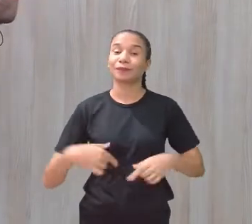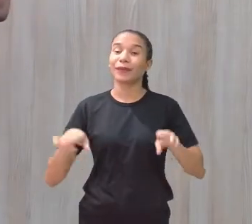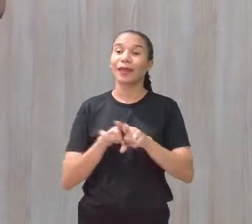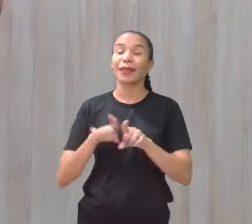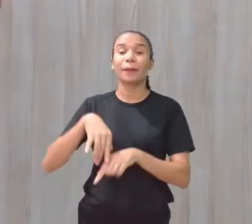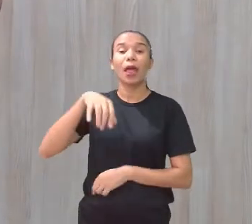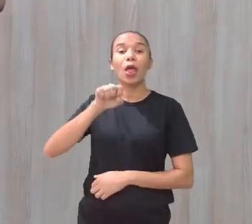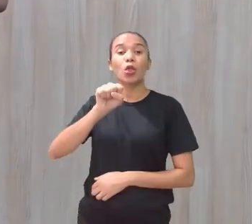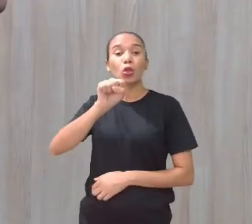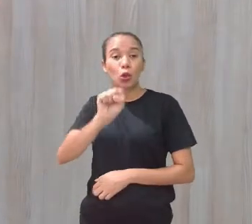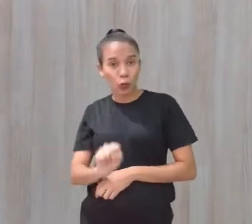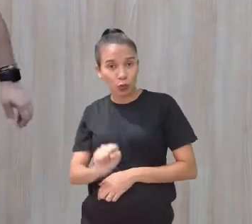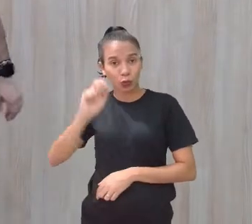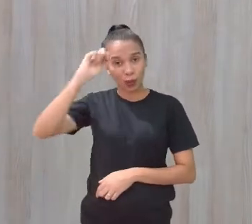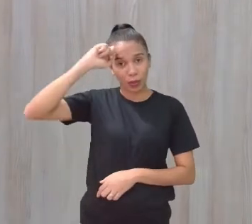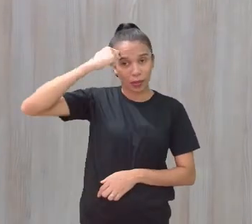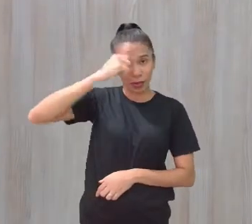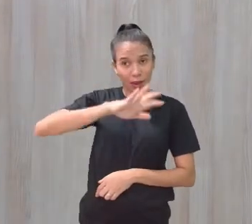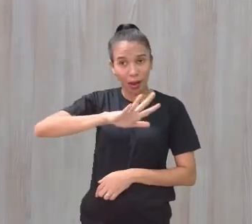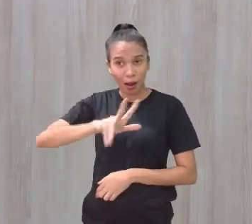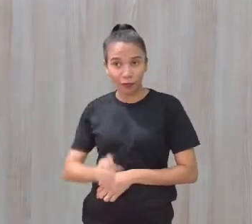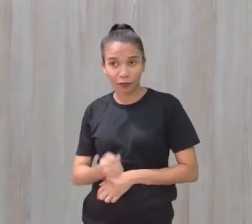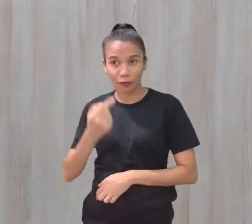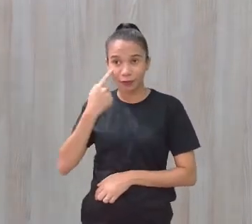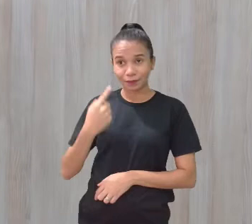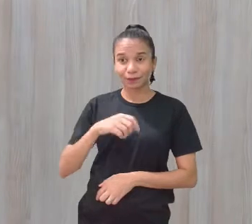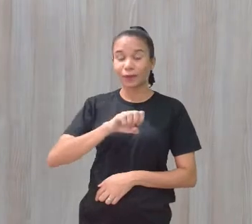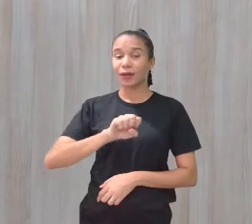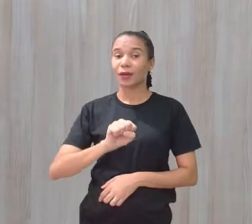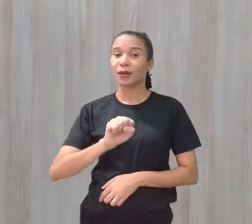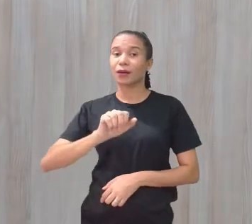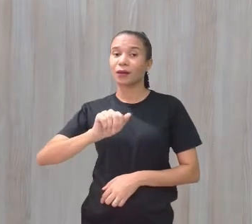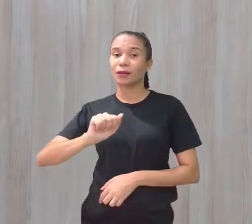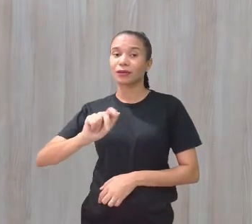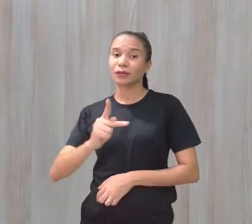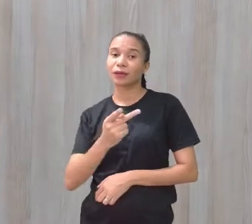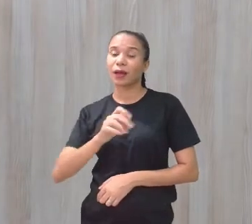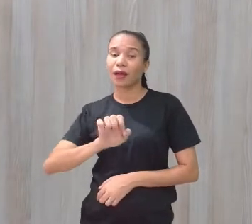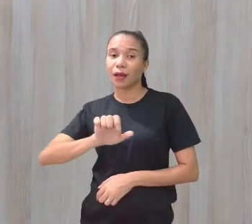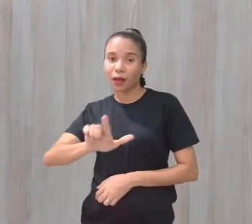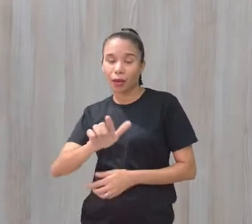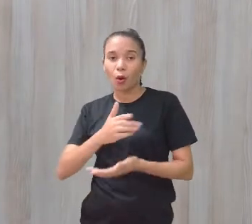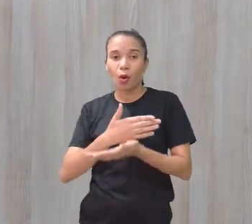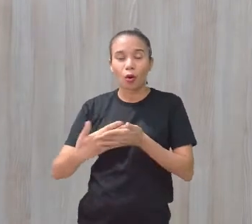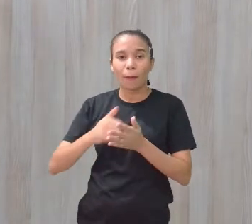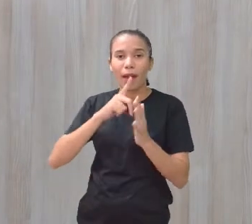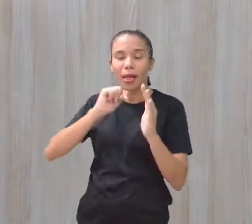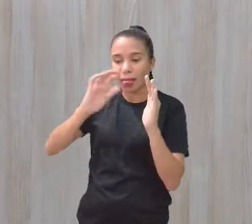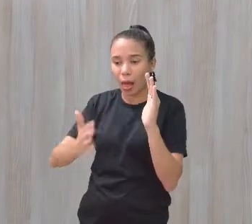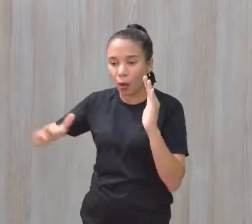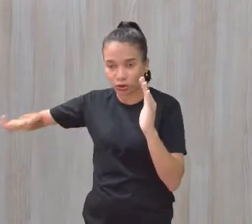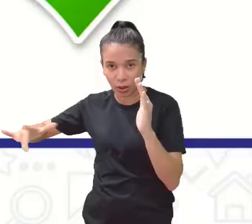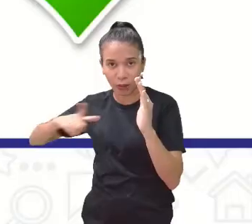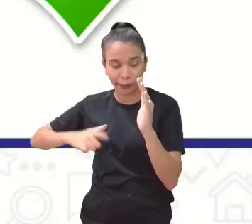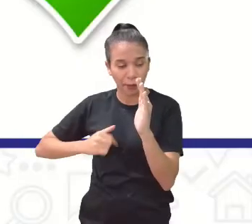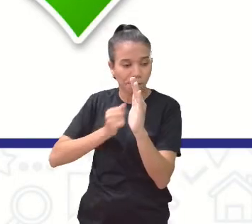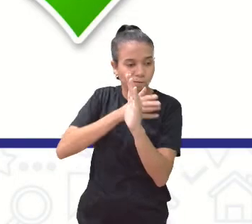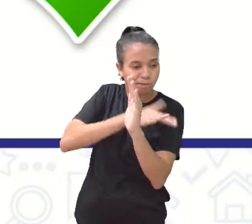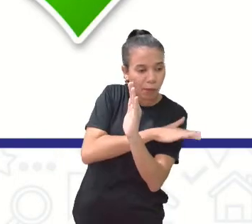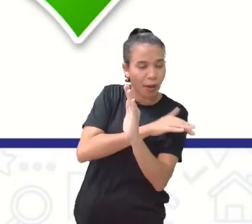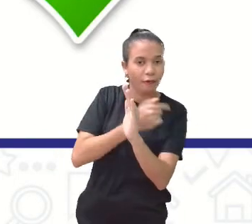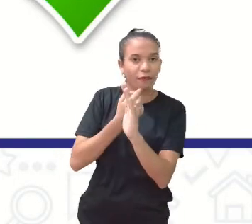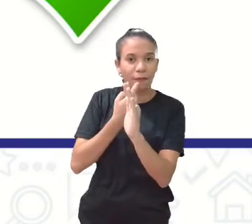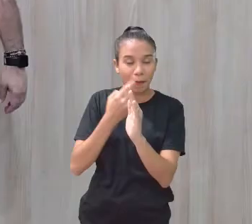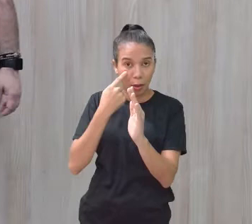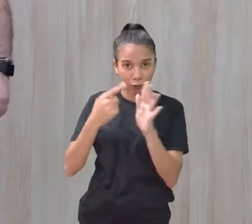região sul, né, a região do Sahel aqui, ó, é uma faixa de terra que se estende do Oceano Atlântico ao Mar Vermelho. Então eu vou voltar